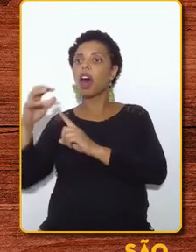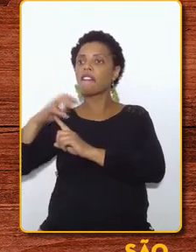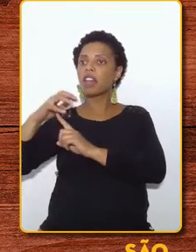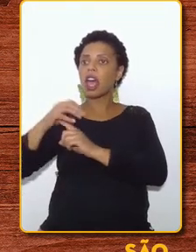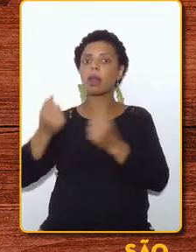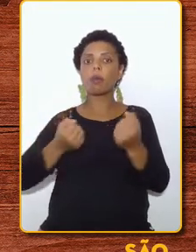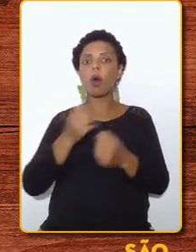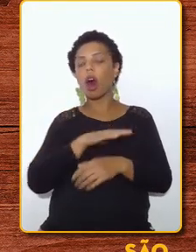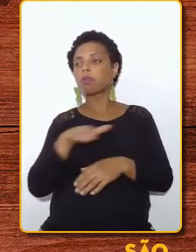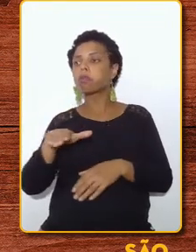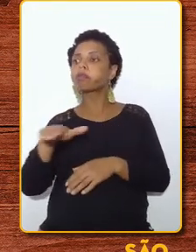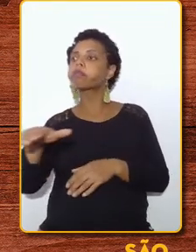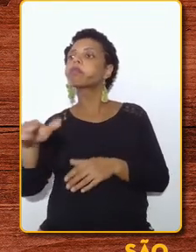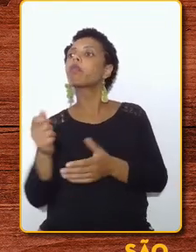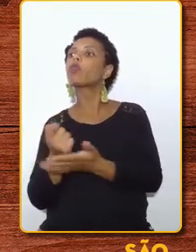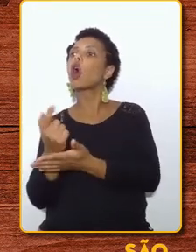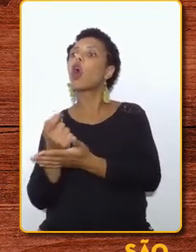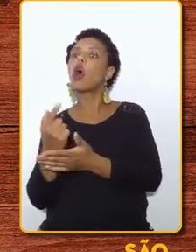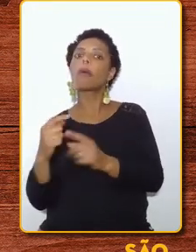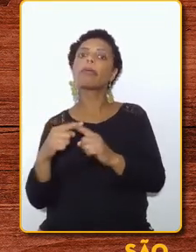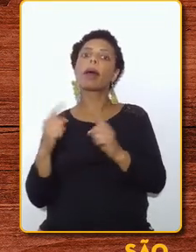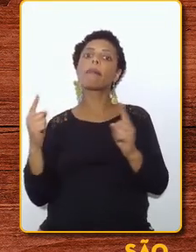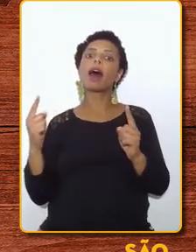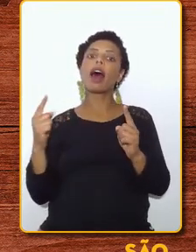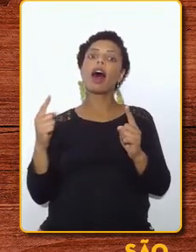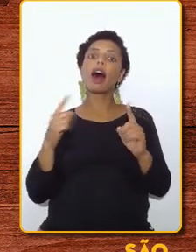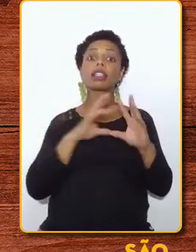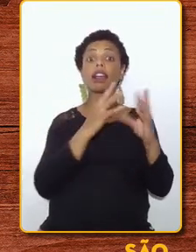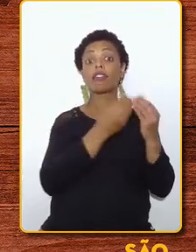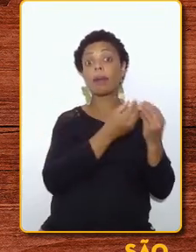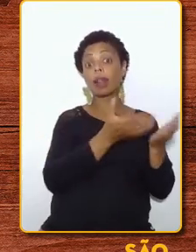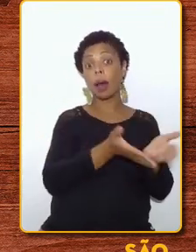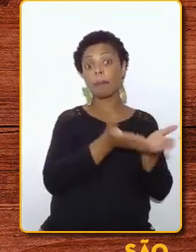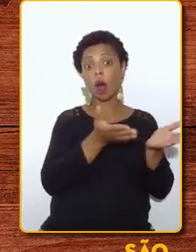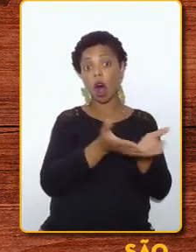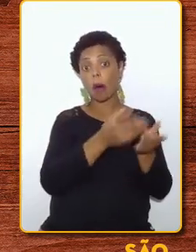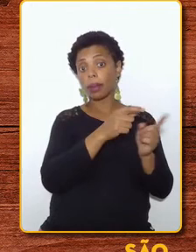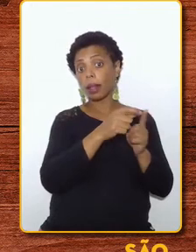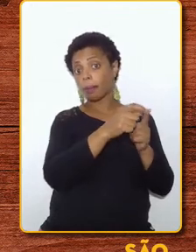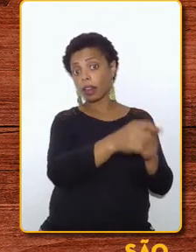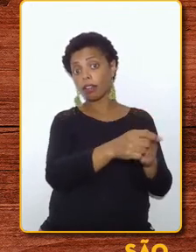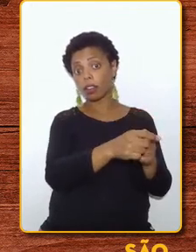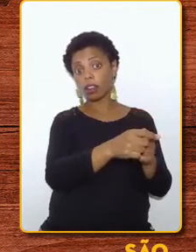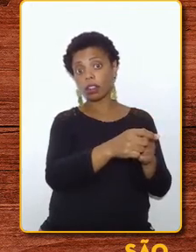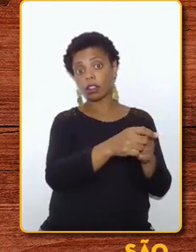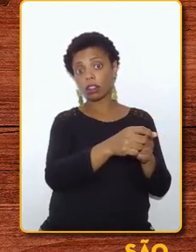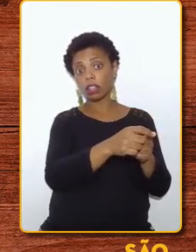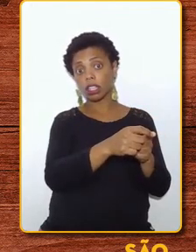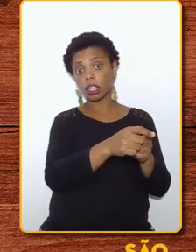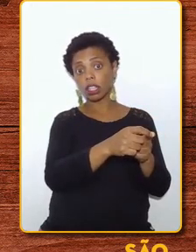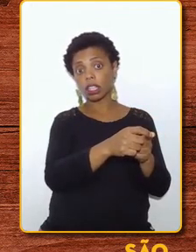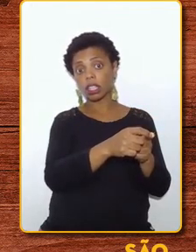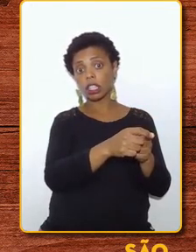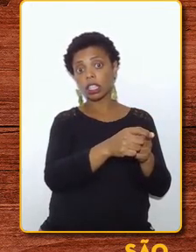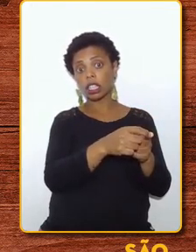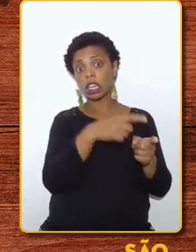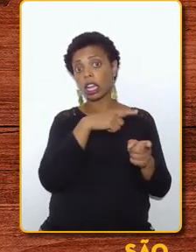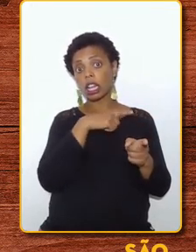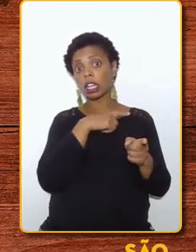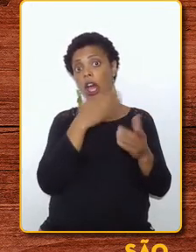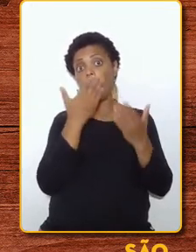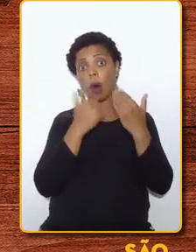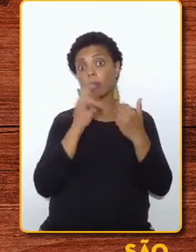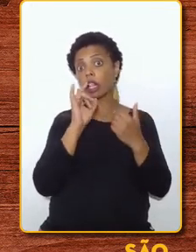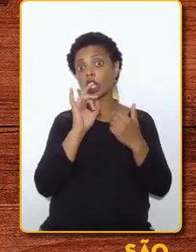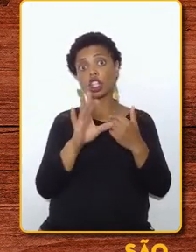comprar, mas a família pobre, periférica, acaba tendo acesso só a alimento ultraprocessado,